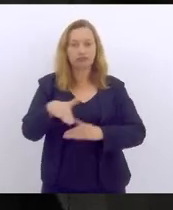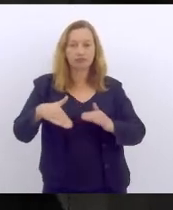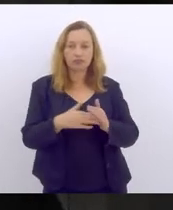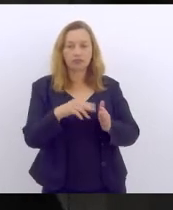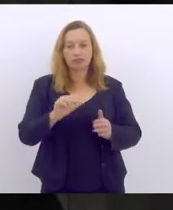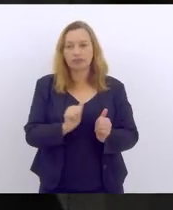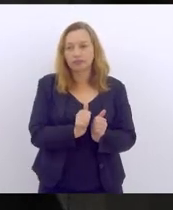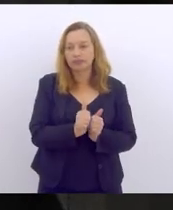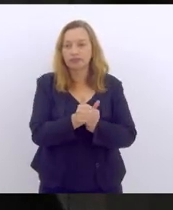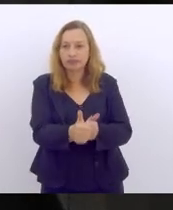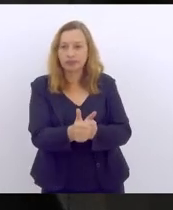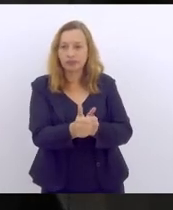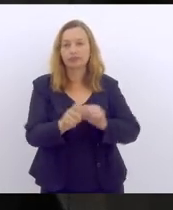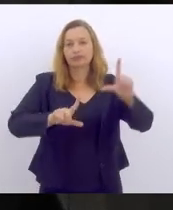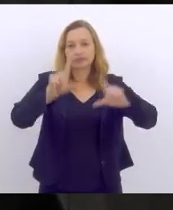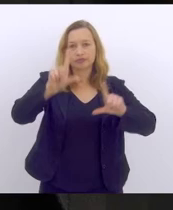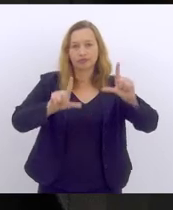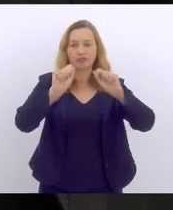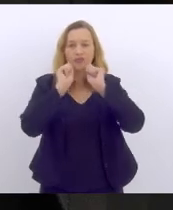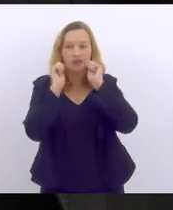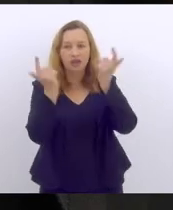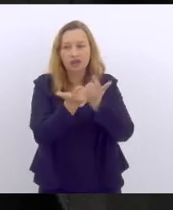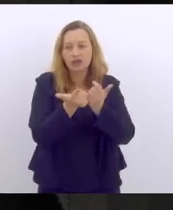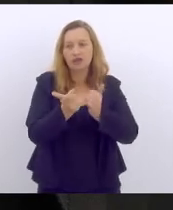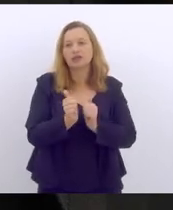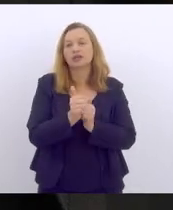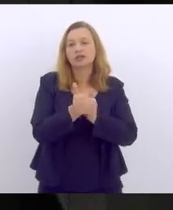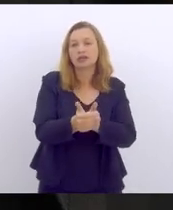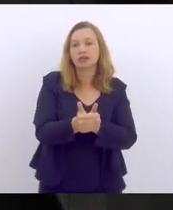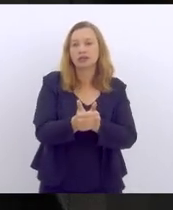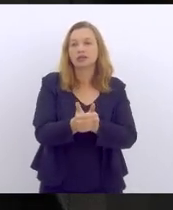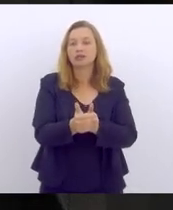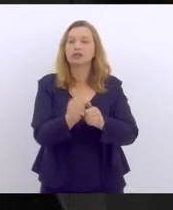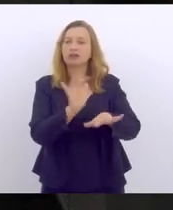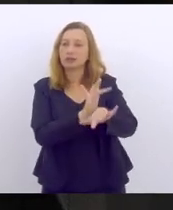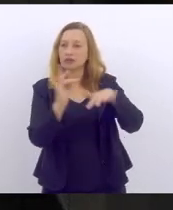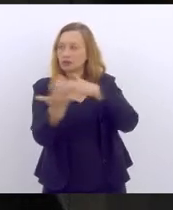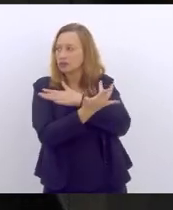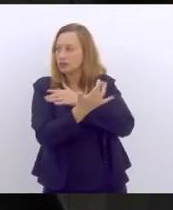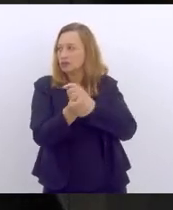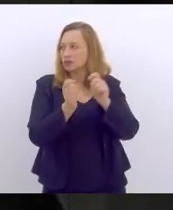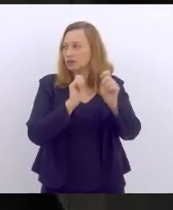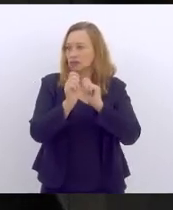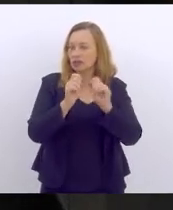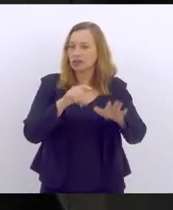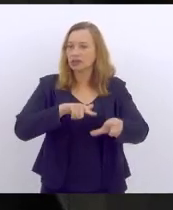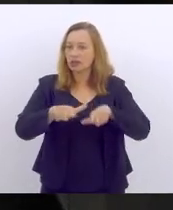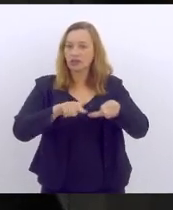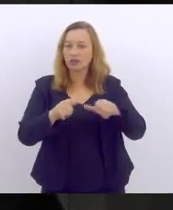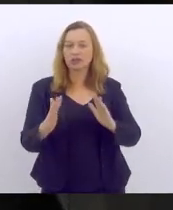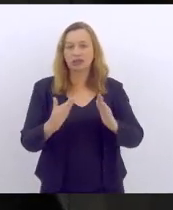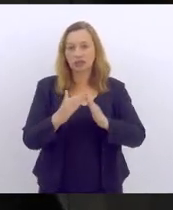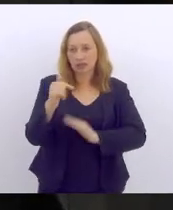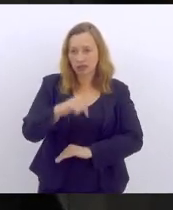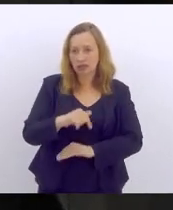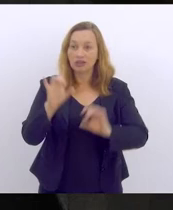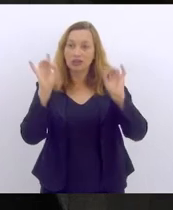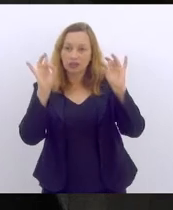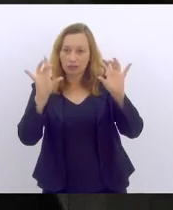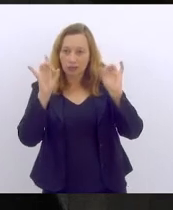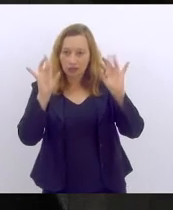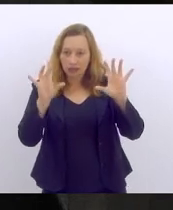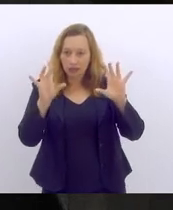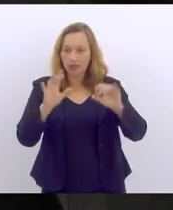cidadãos que nos acompanham pela TV alerj nos seguem pelas redes sociais imprensa trabalhadores e trabalhadores aqui da casa especialmente